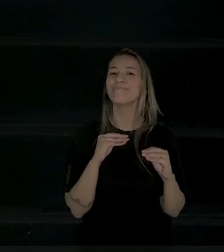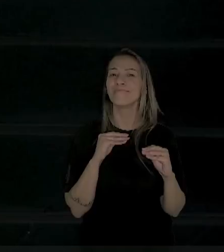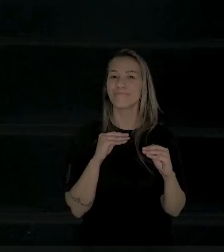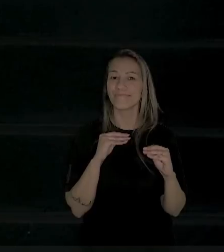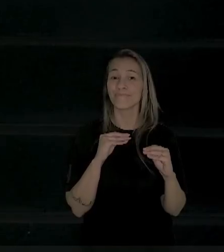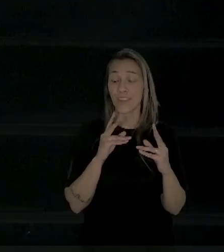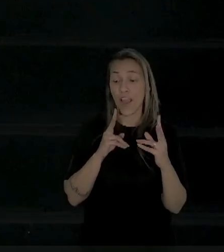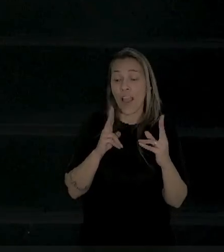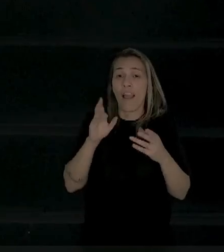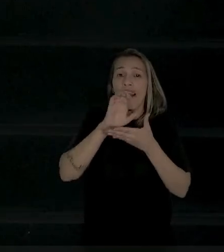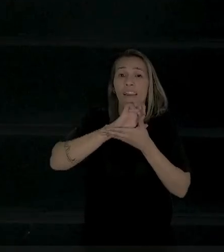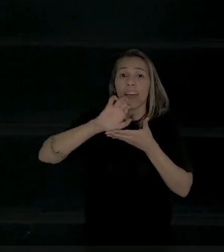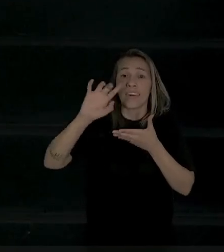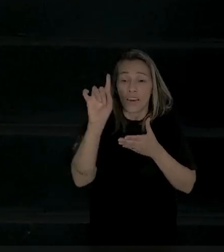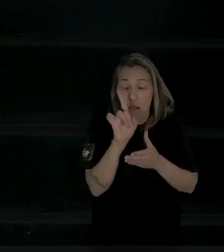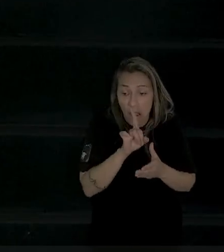agora?